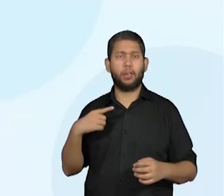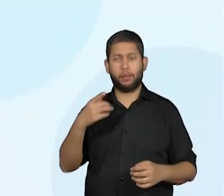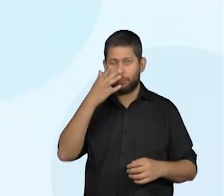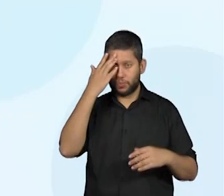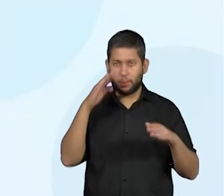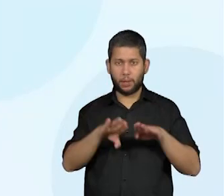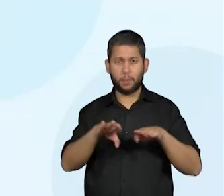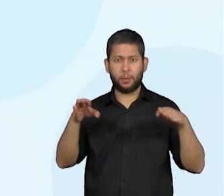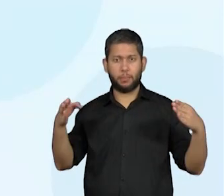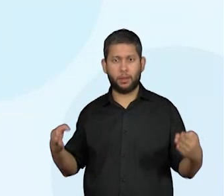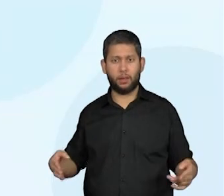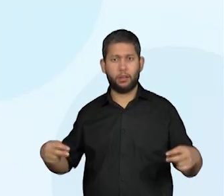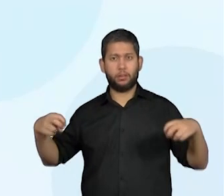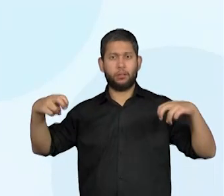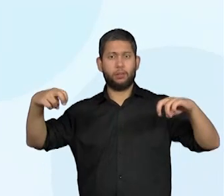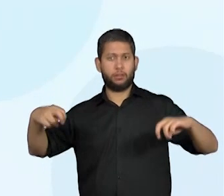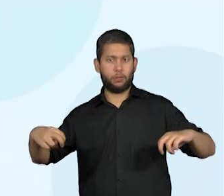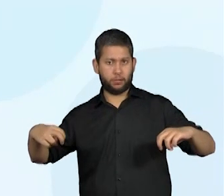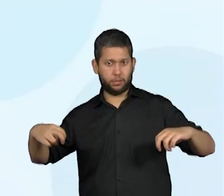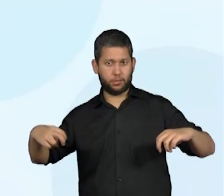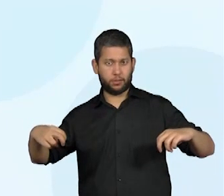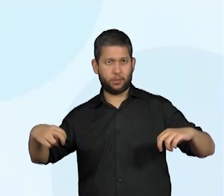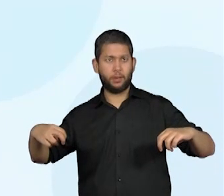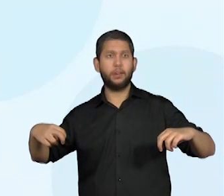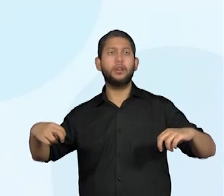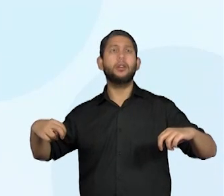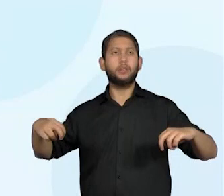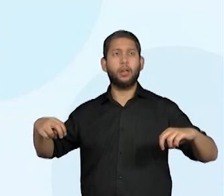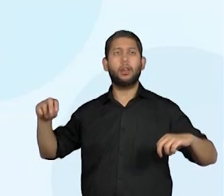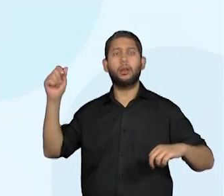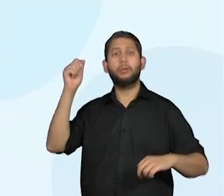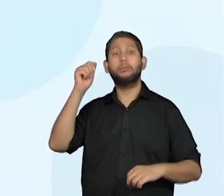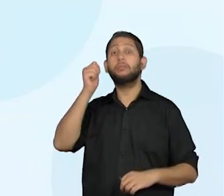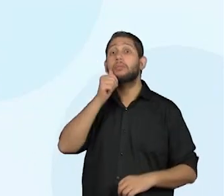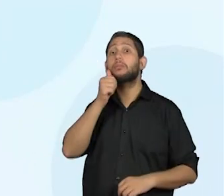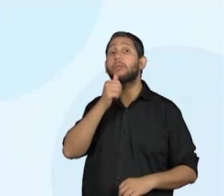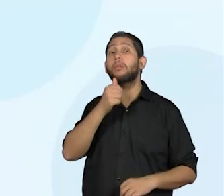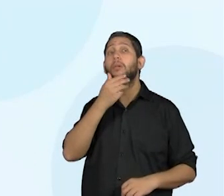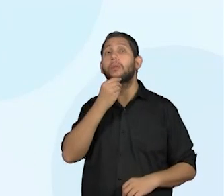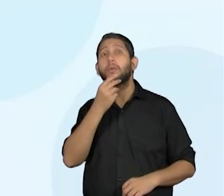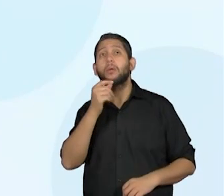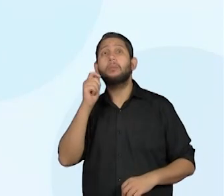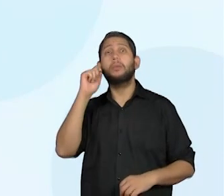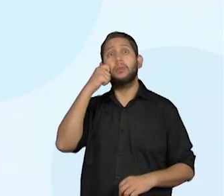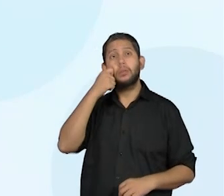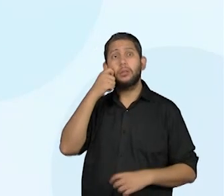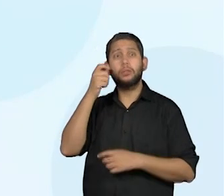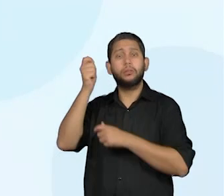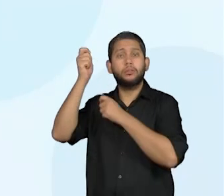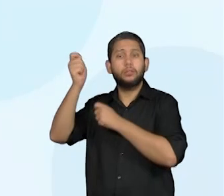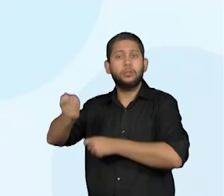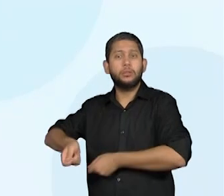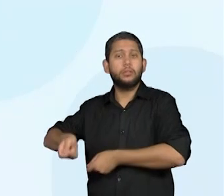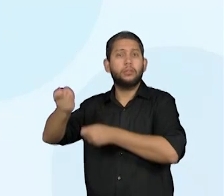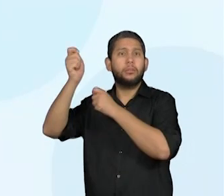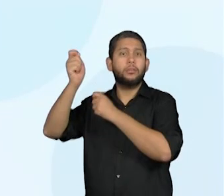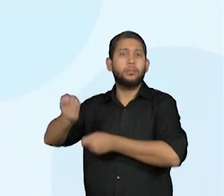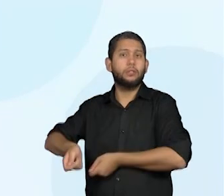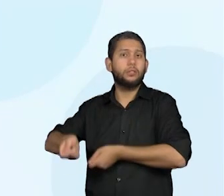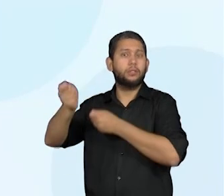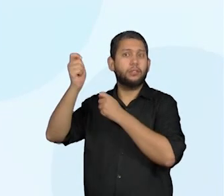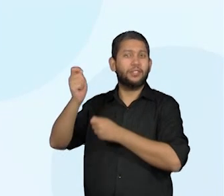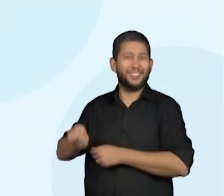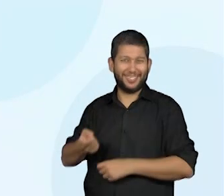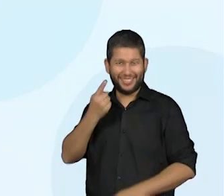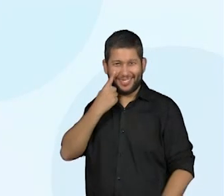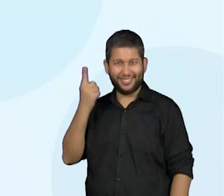traz bastante aí significação a essa escravização nesse período. Então, os africanos, aqui, a gente